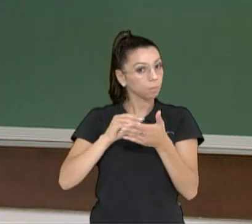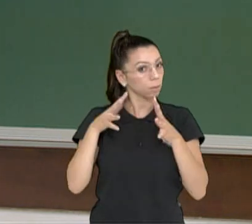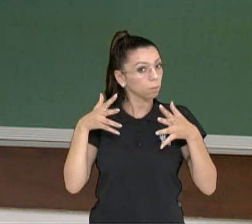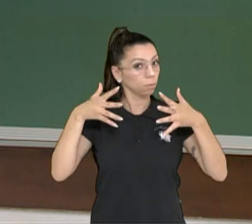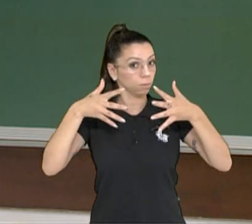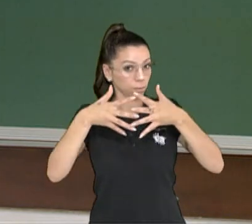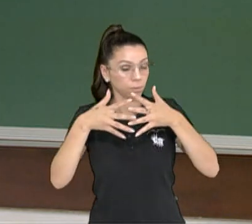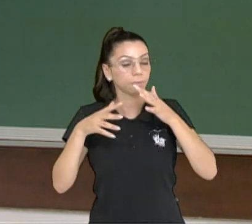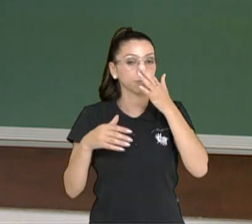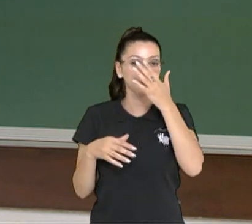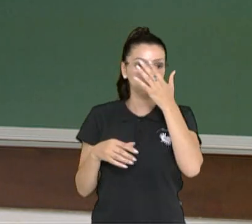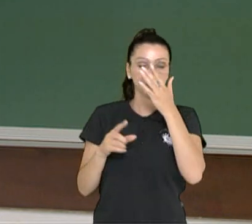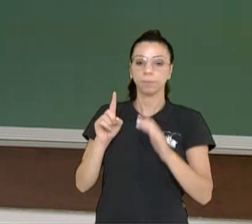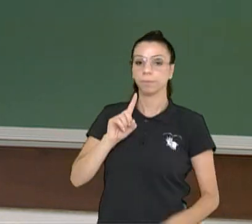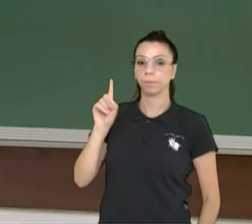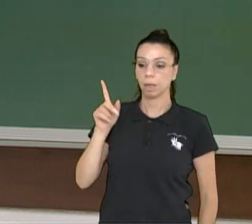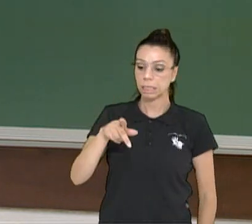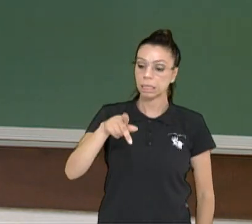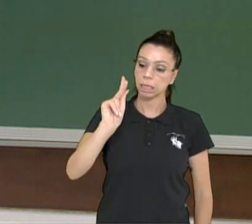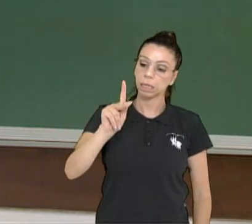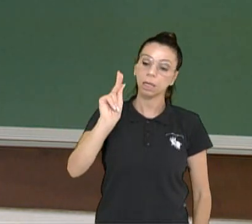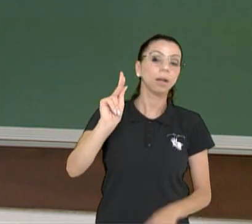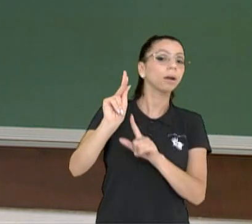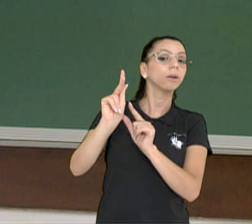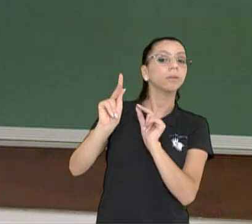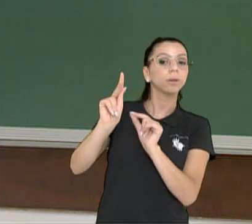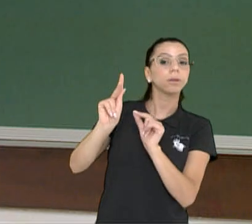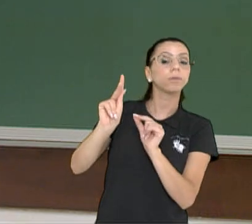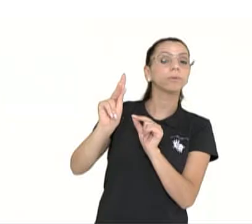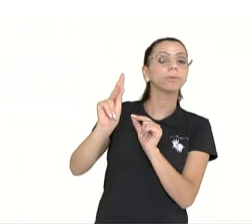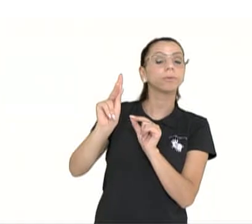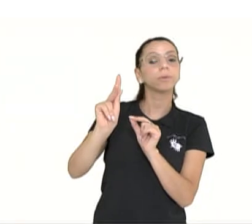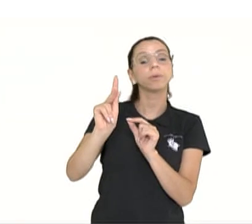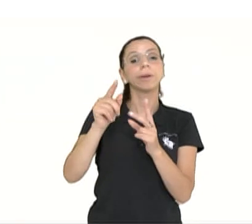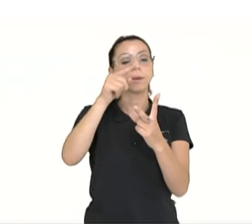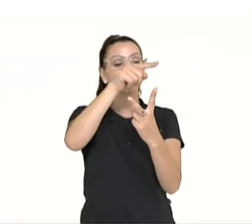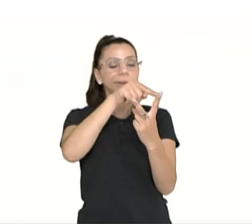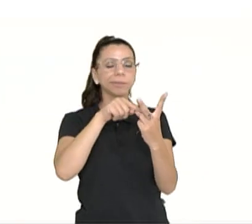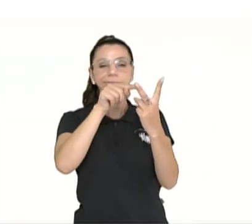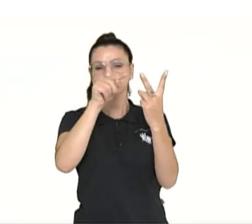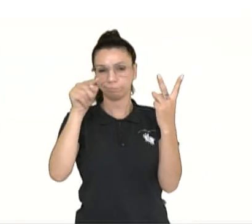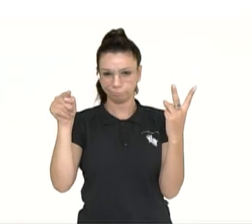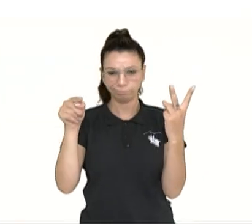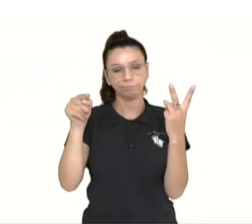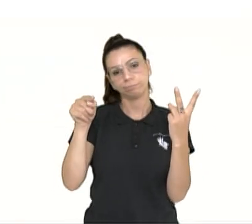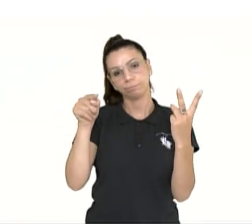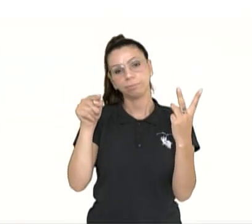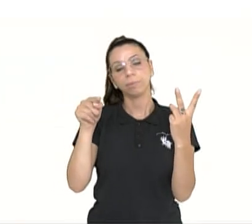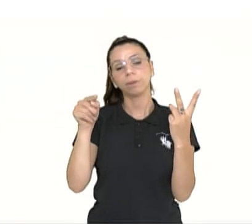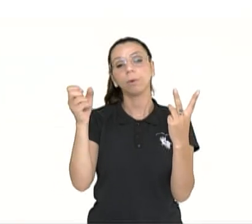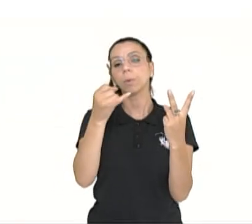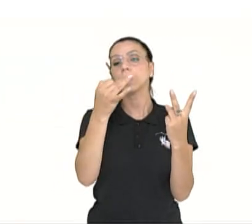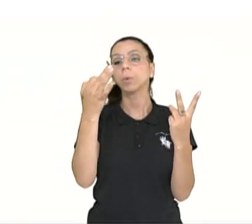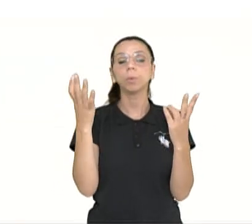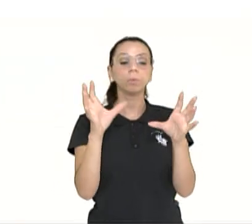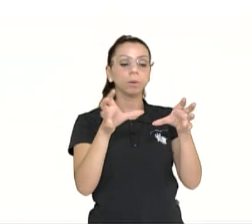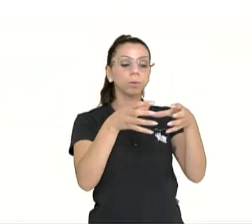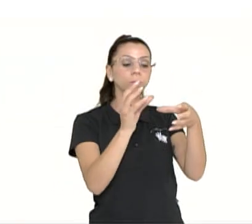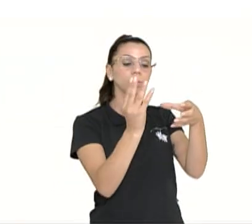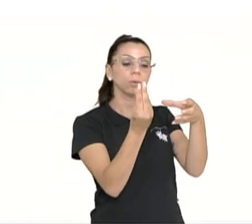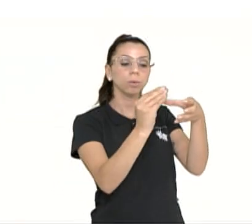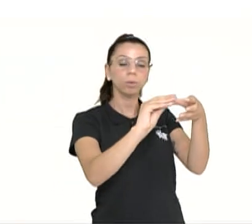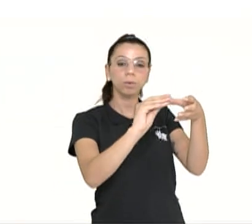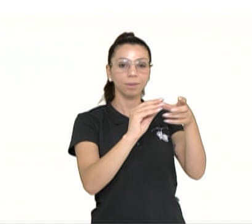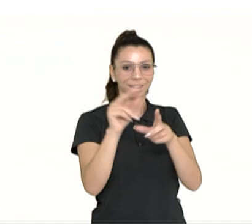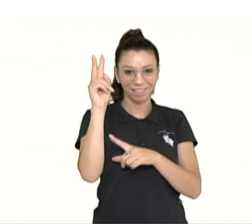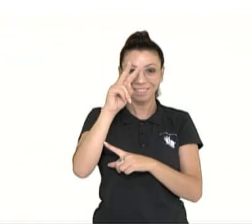confundir. Esse K é aquele que é calculado com a raiz quadrada do número de elementos. Lembra? Não lembra? Então,